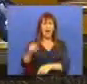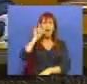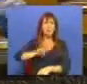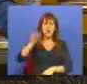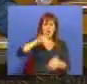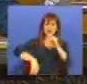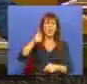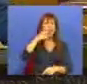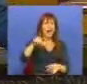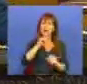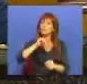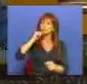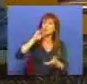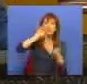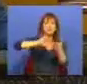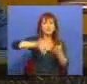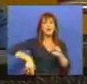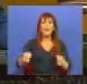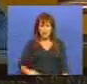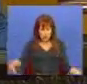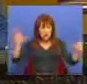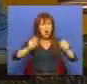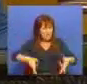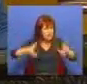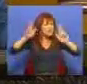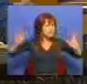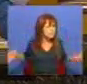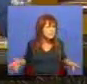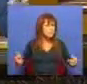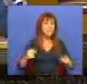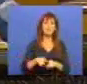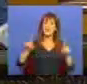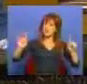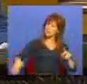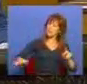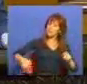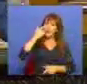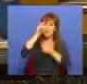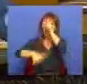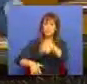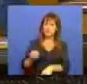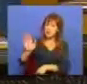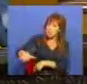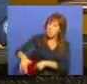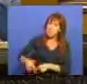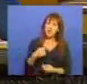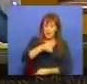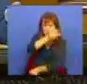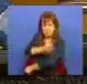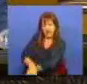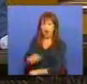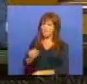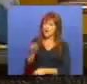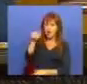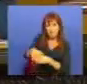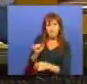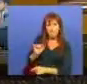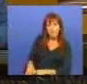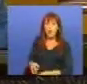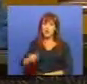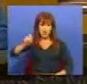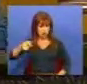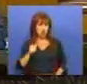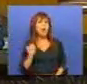quem não se tenha inscrito nas novas oportunidades? Menorizam o povo, menorizam e desprezam o seu voto, que é a chave